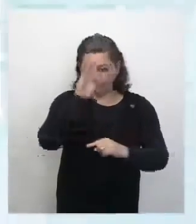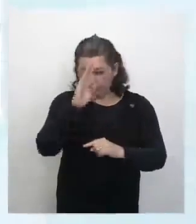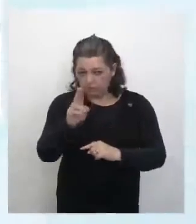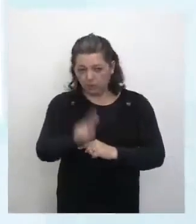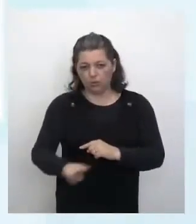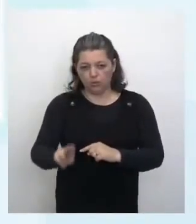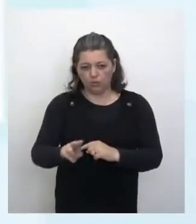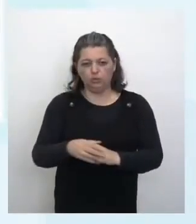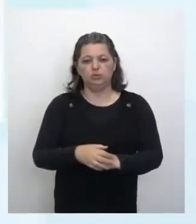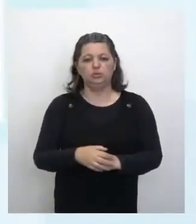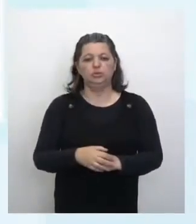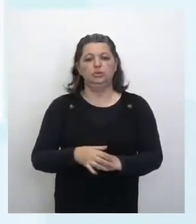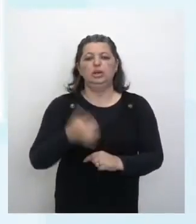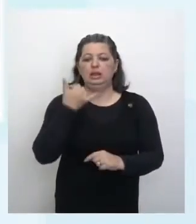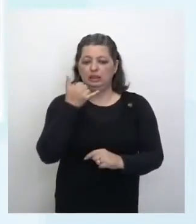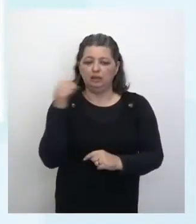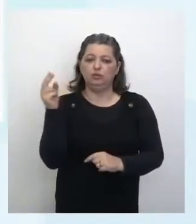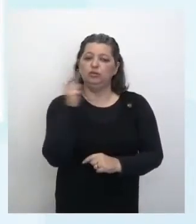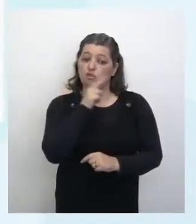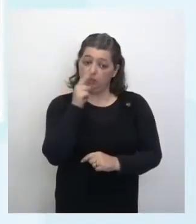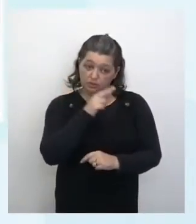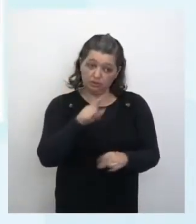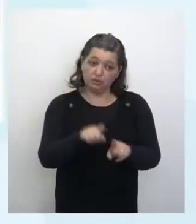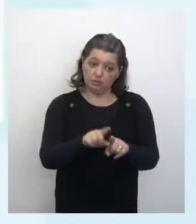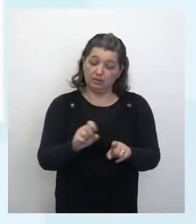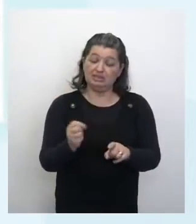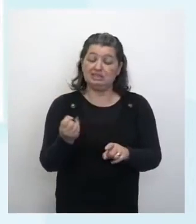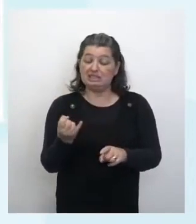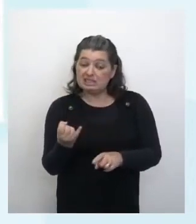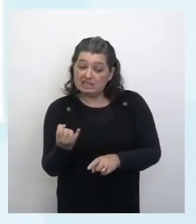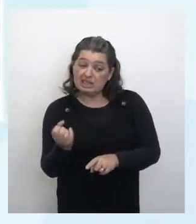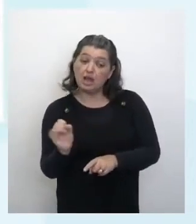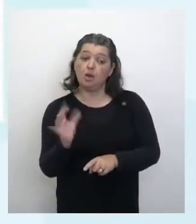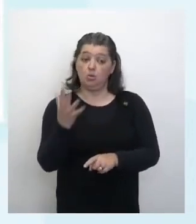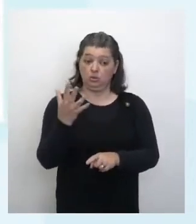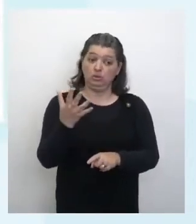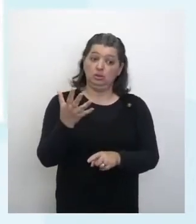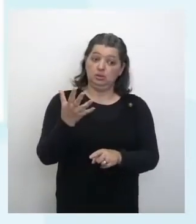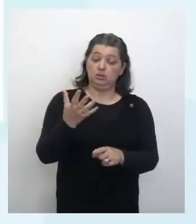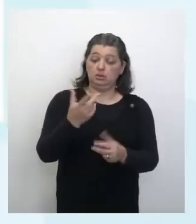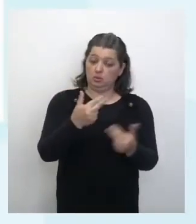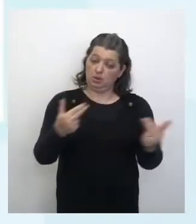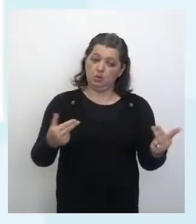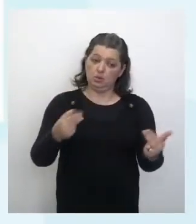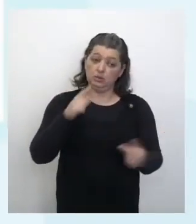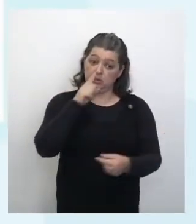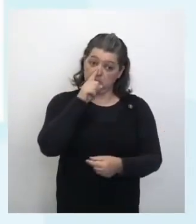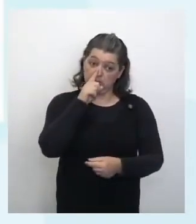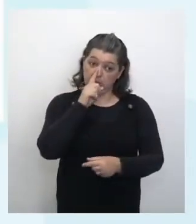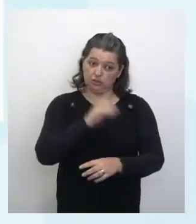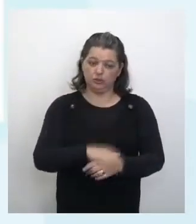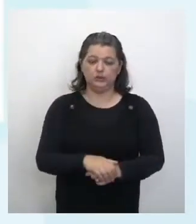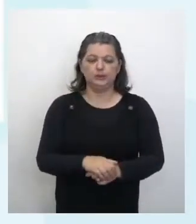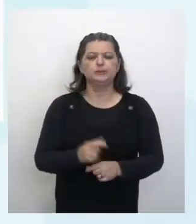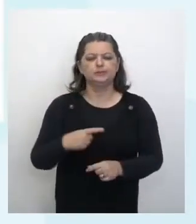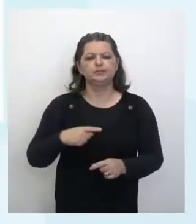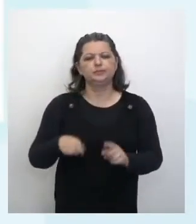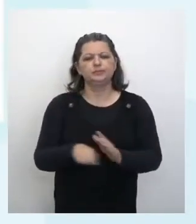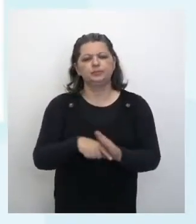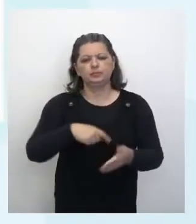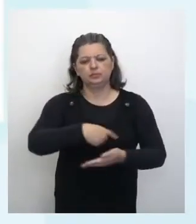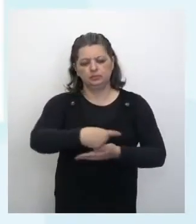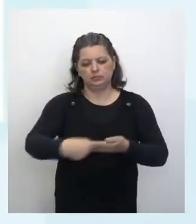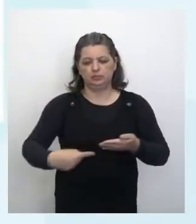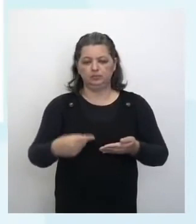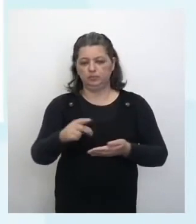uso, telefone de emergência, caso aconteça a intoxicação. E tem até uma atividade na apostila de vocês